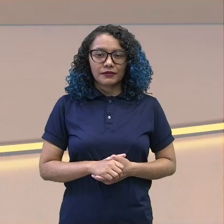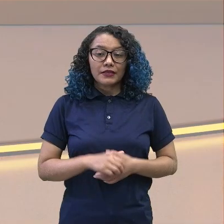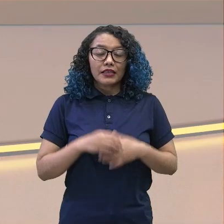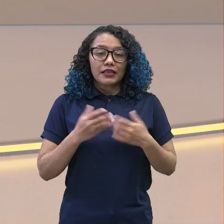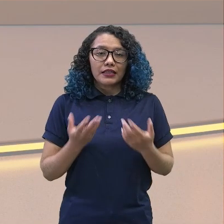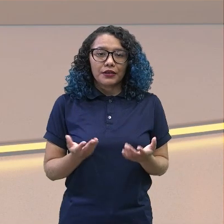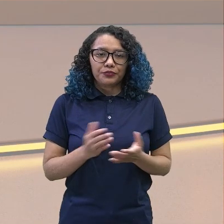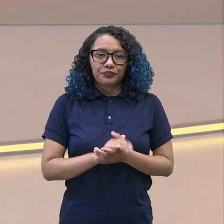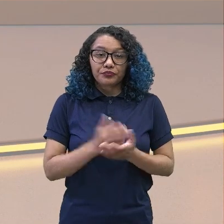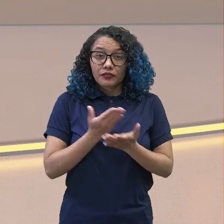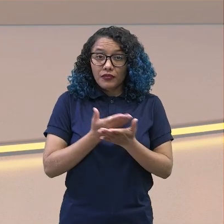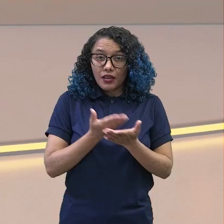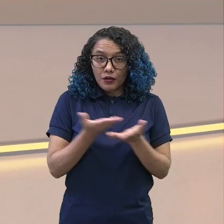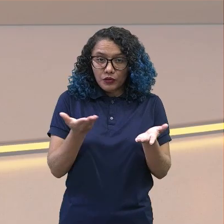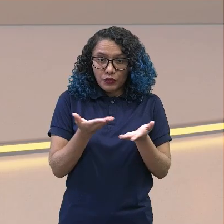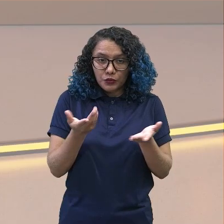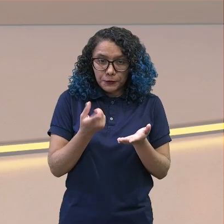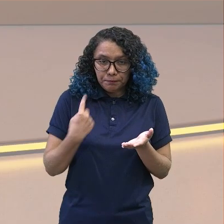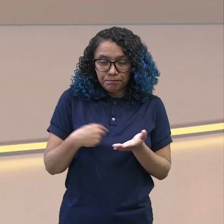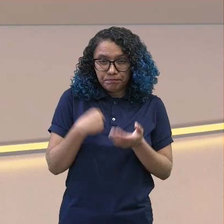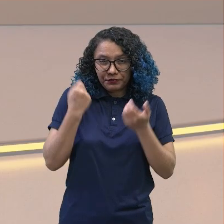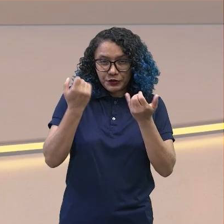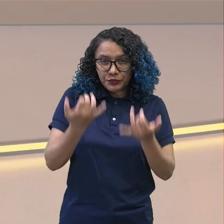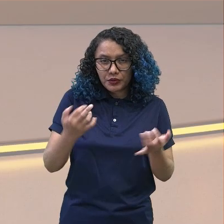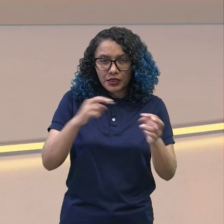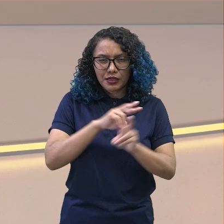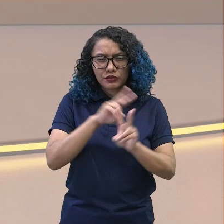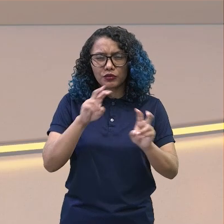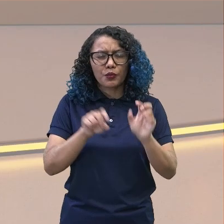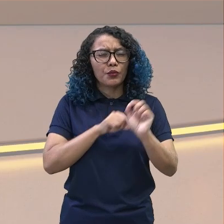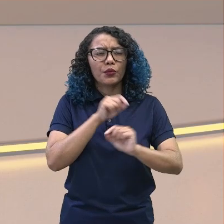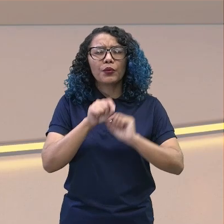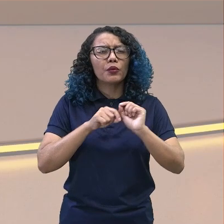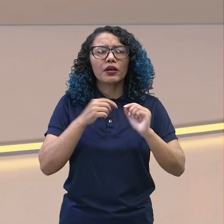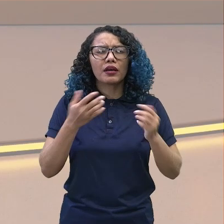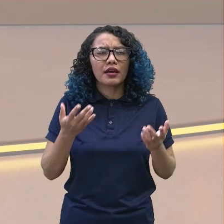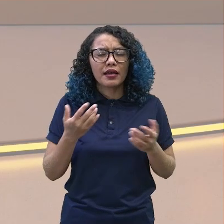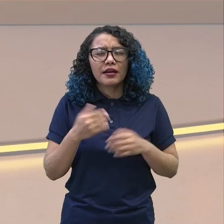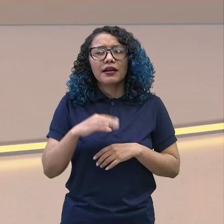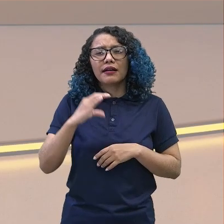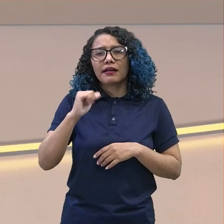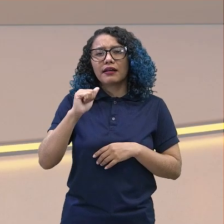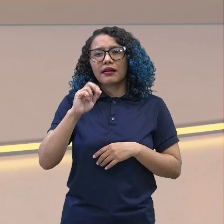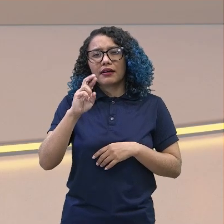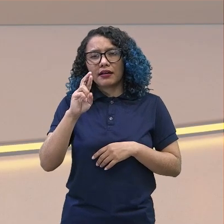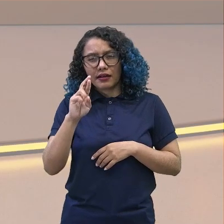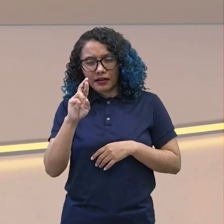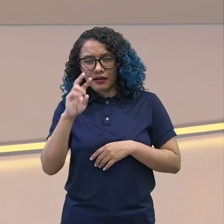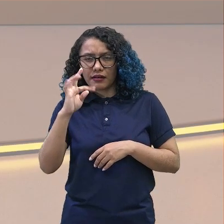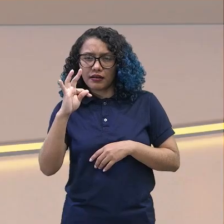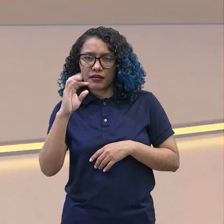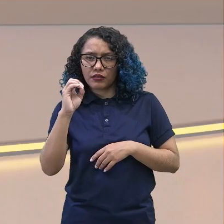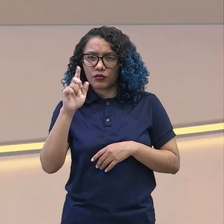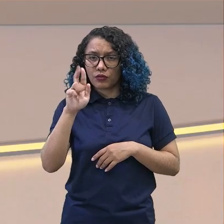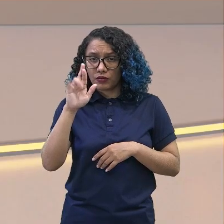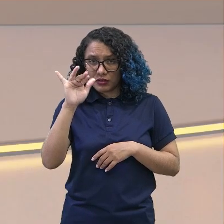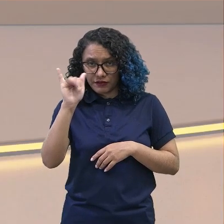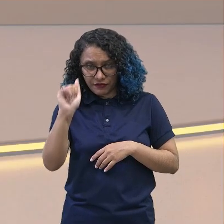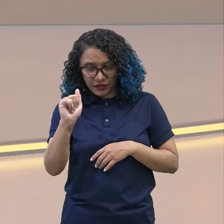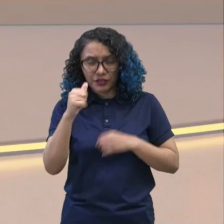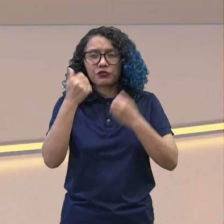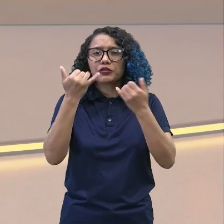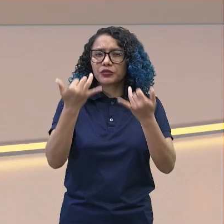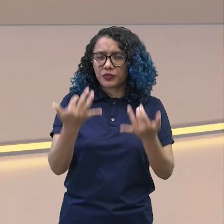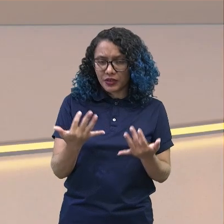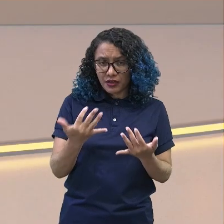Turma, nesta aula nós vamos falar sobre cartografia. A gente vai entender em um primeiro momento o que é cartografia, depois nós